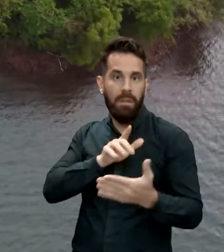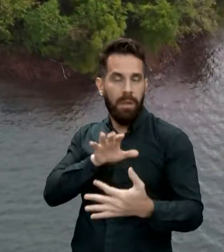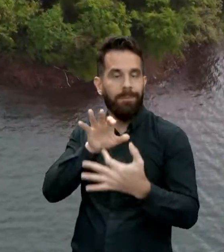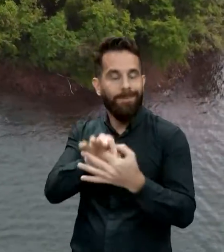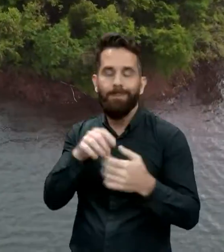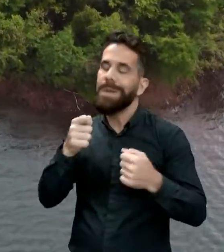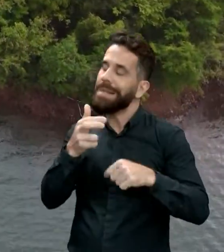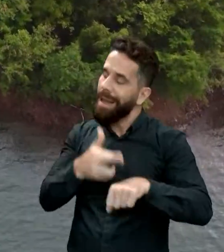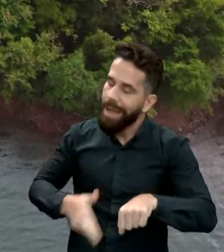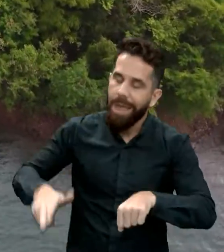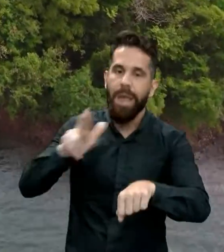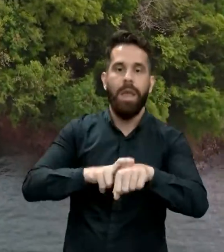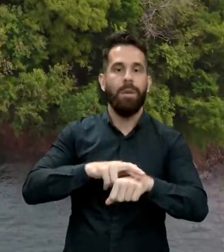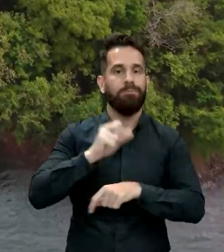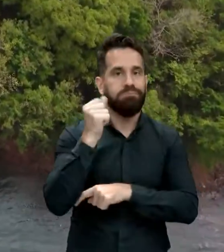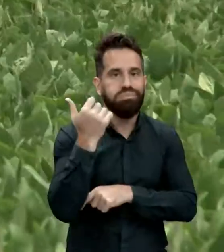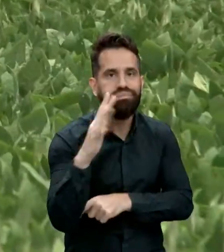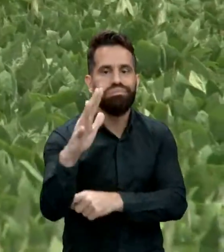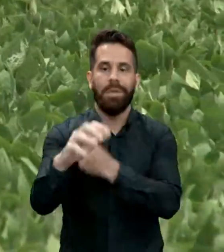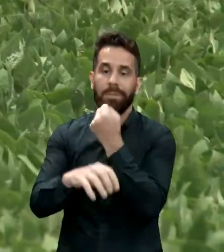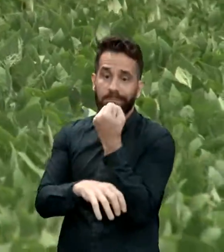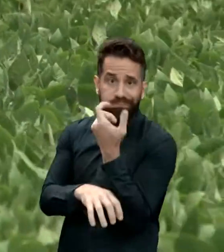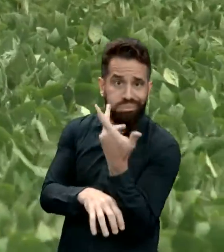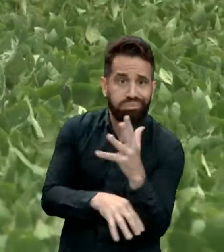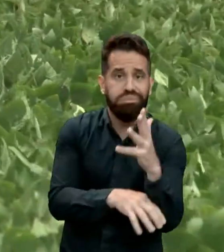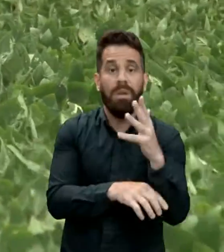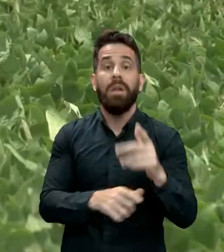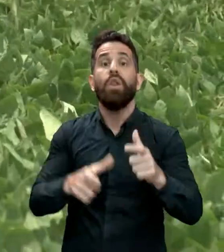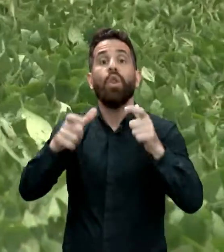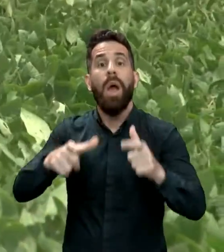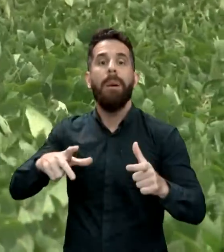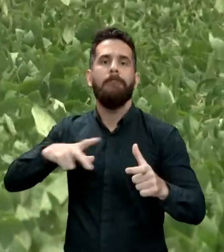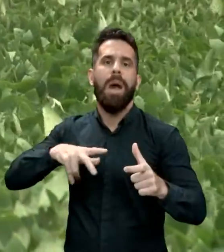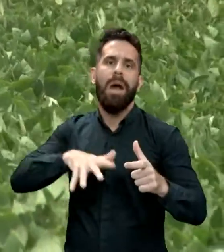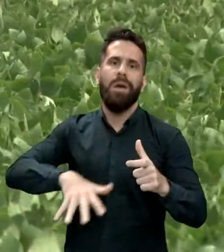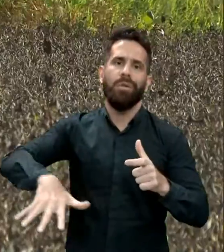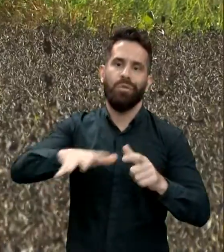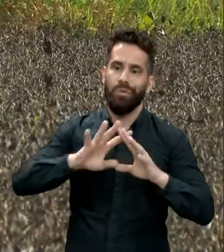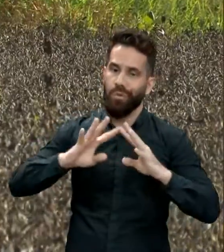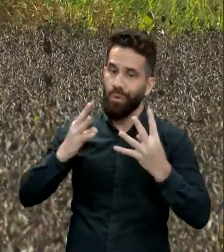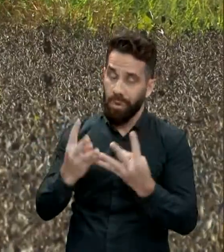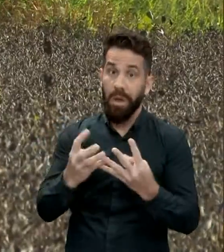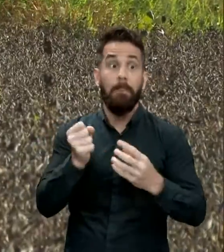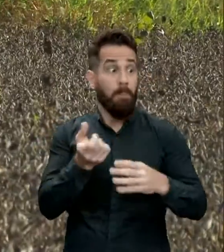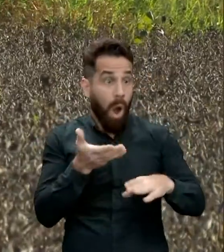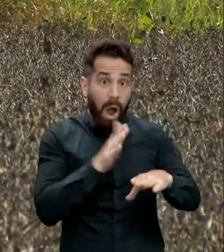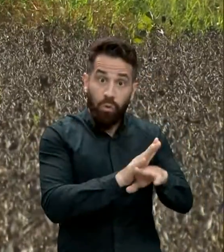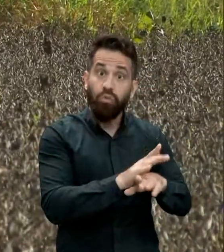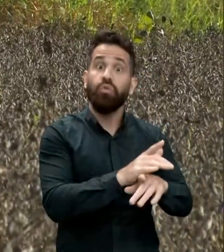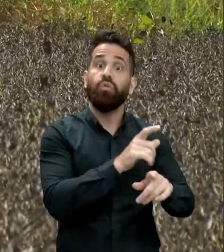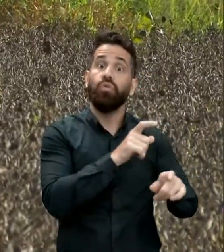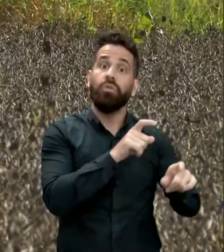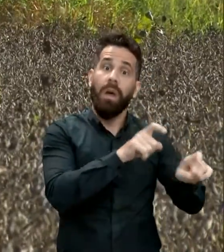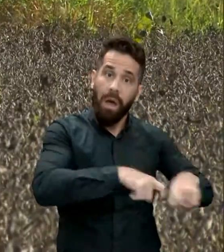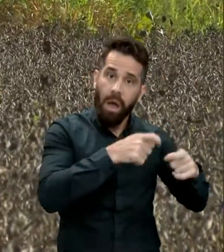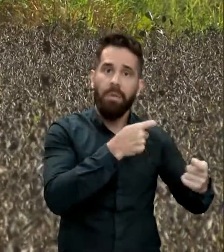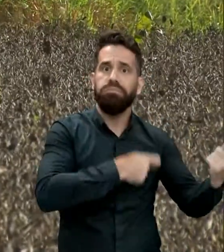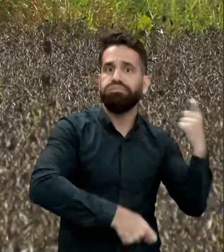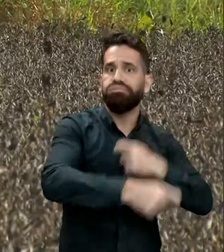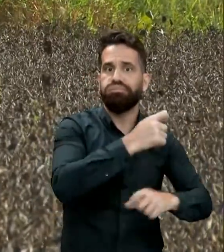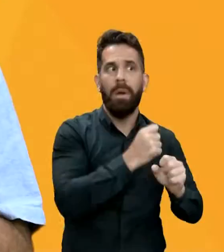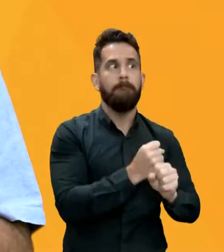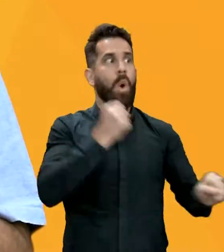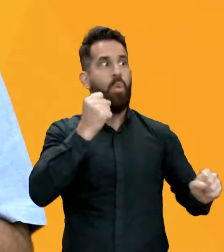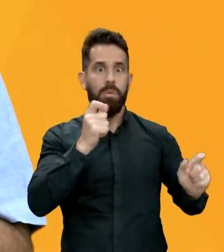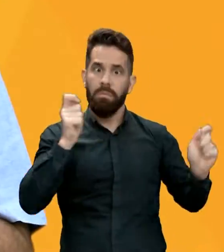pode trazer benefícios até mesmo pro agronegócio uma das principais atividades econômicas desenvolvidas no serrado o que nós